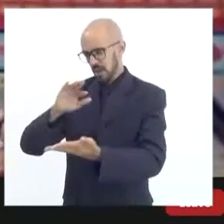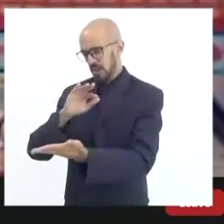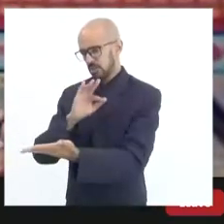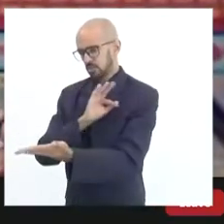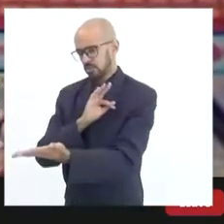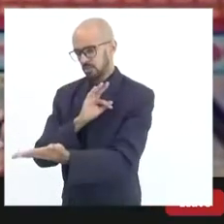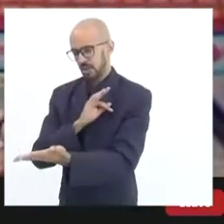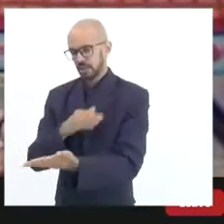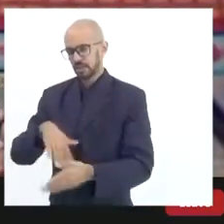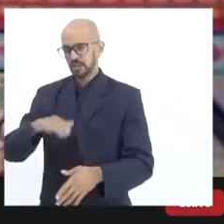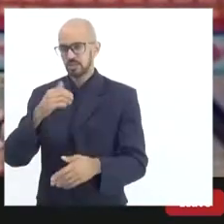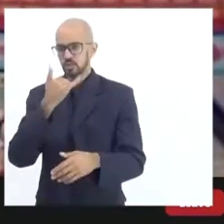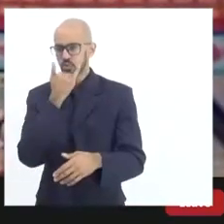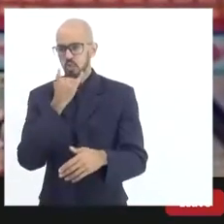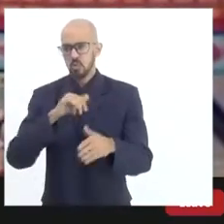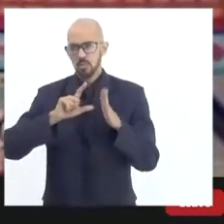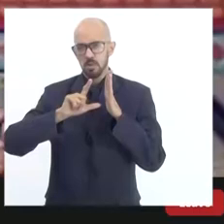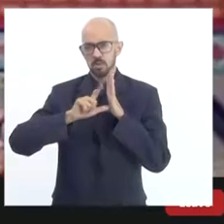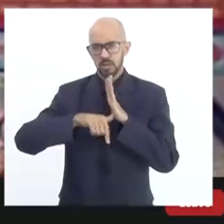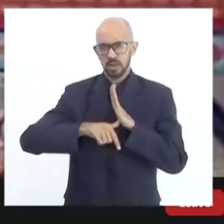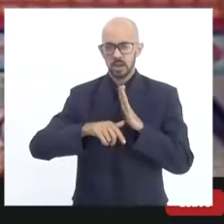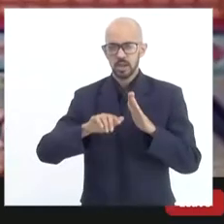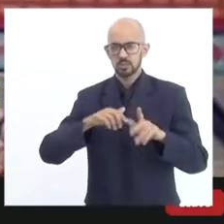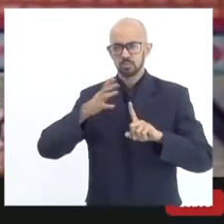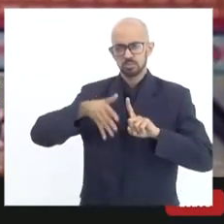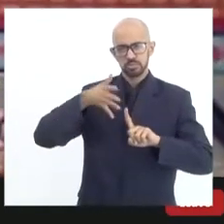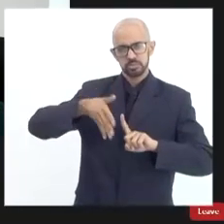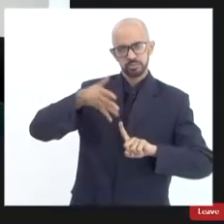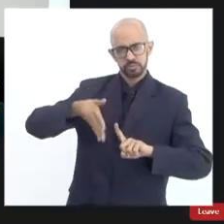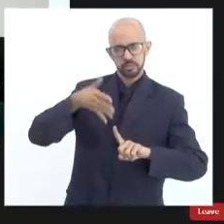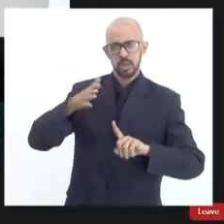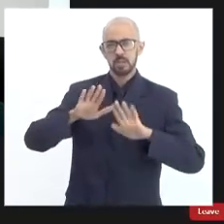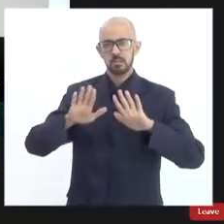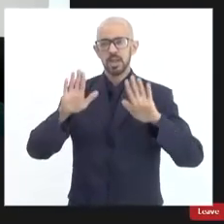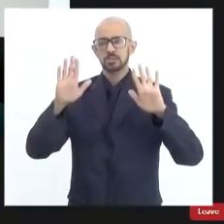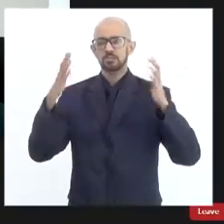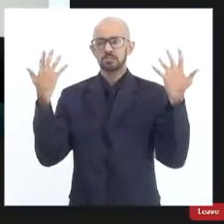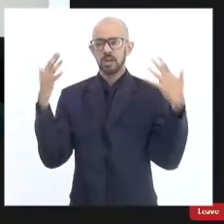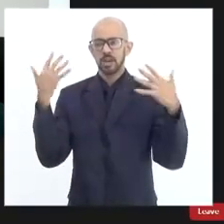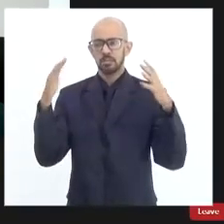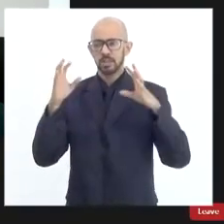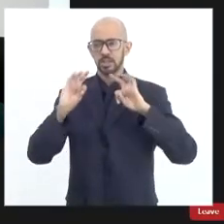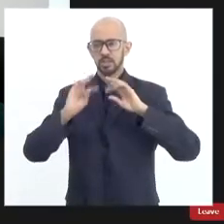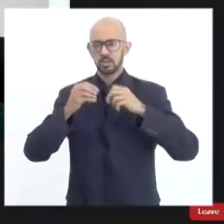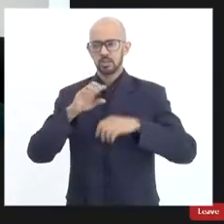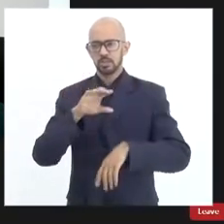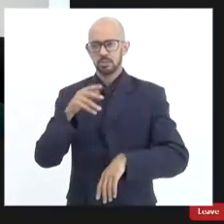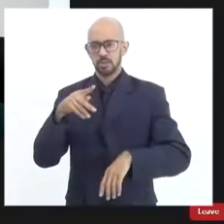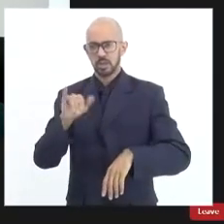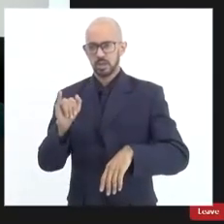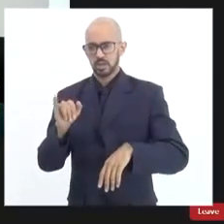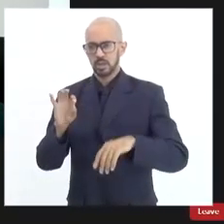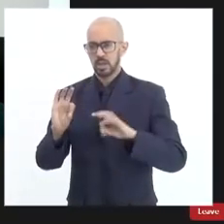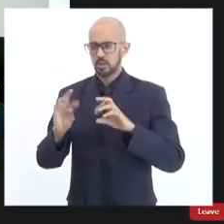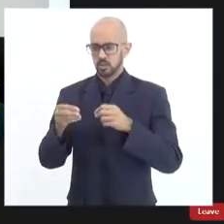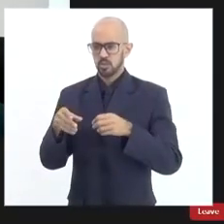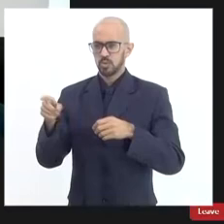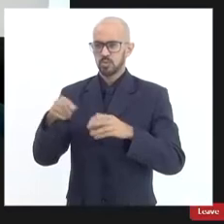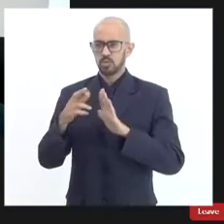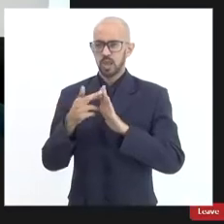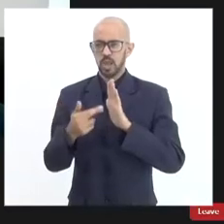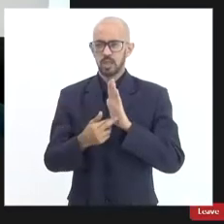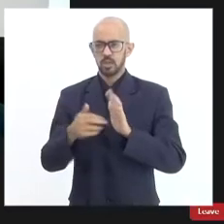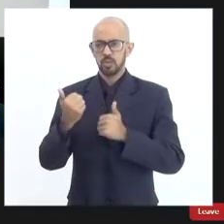me alonguei, mas só parabenizar a condução da CPI pela presidenta, vice-presidenta, relator,